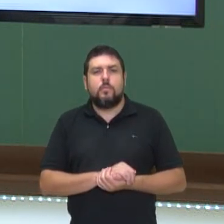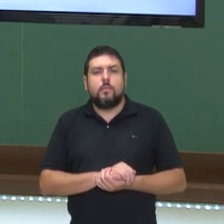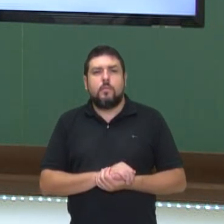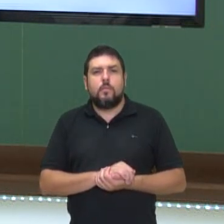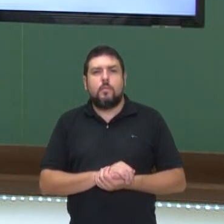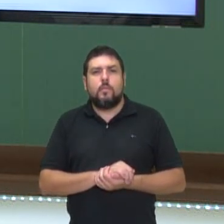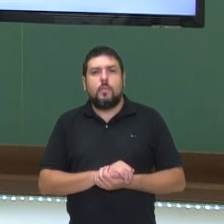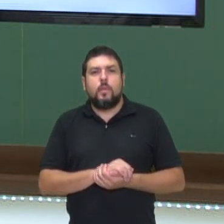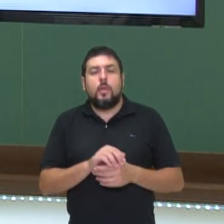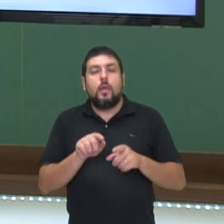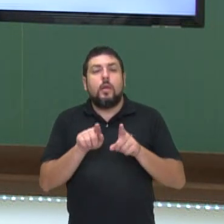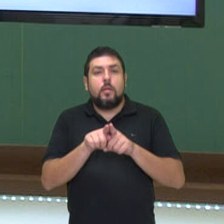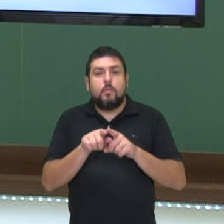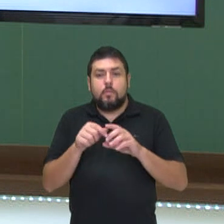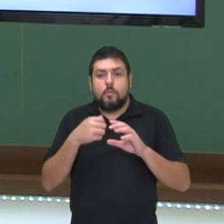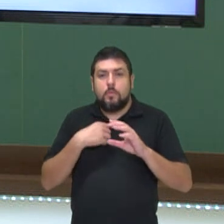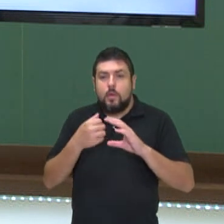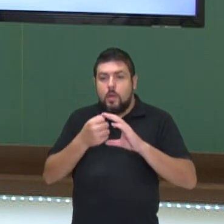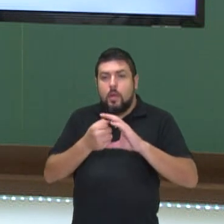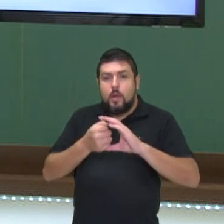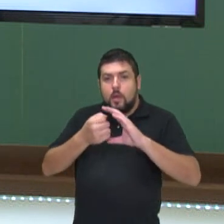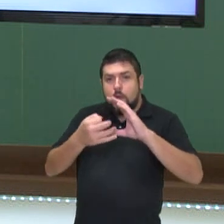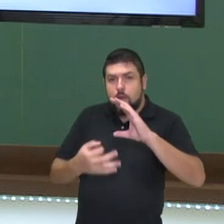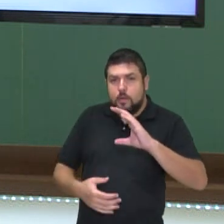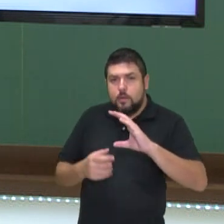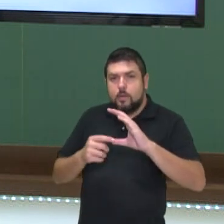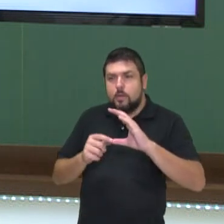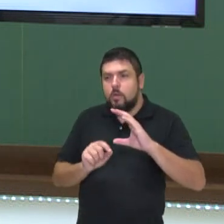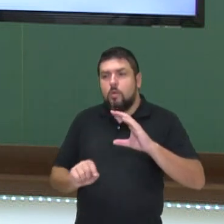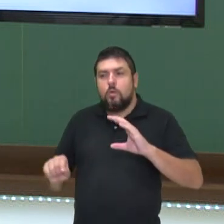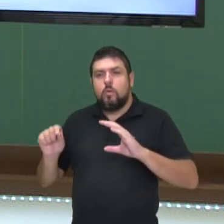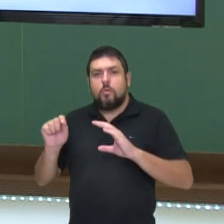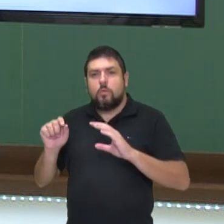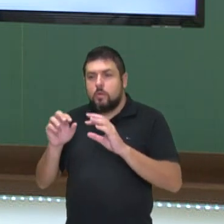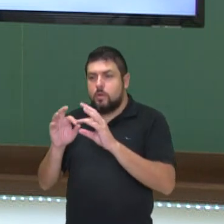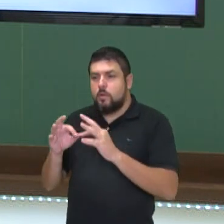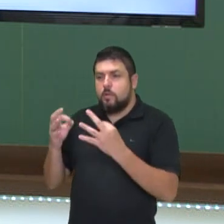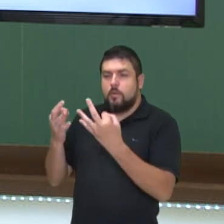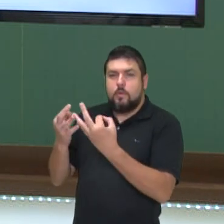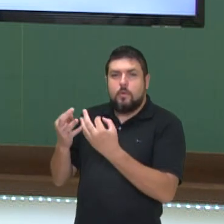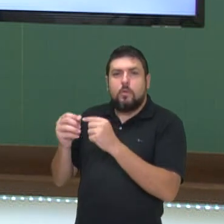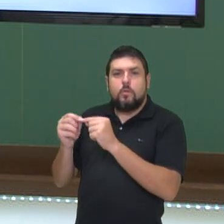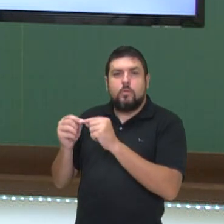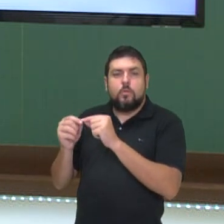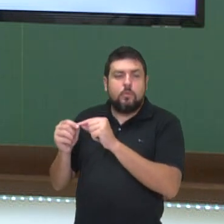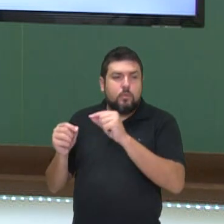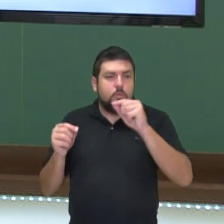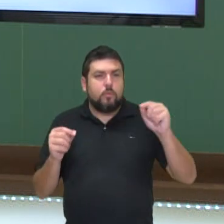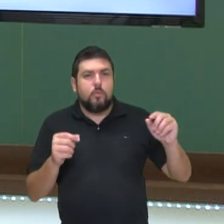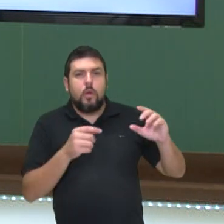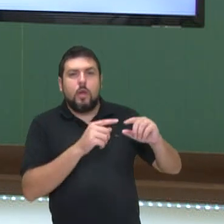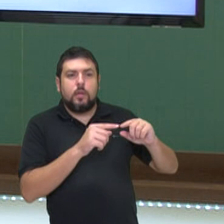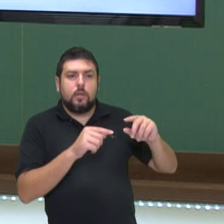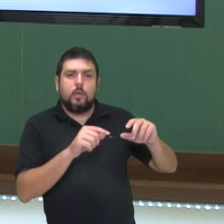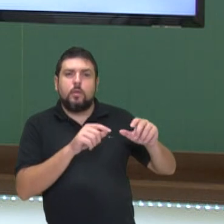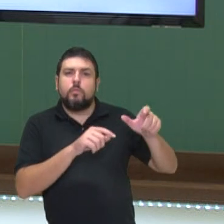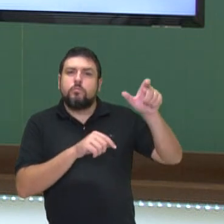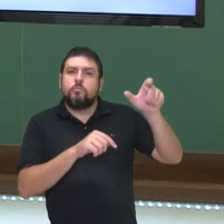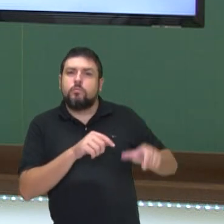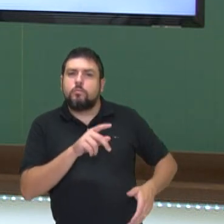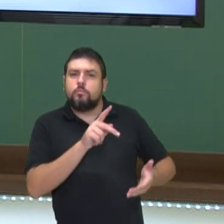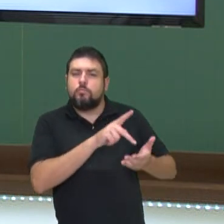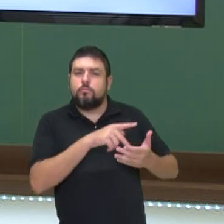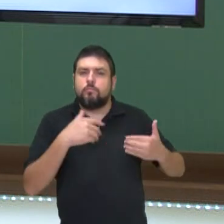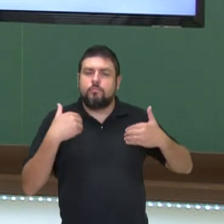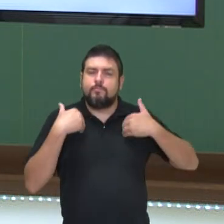característica além do verbo. A família, nesse caso, é a característica da verdadeira alegria, um predicativo desse sujeito.